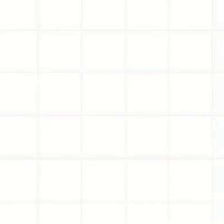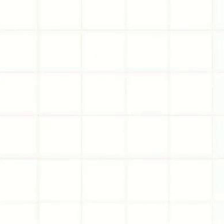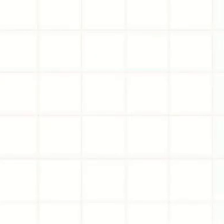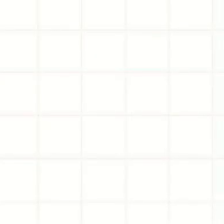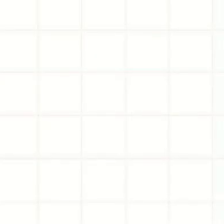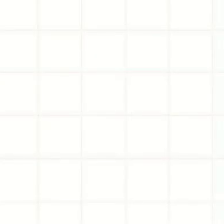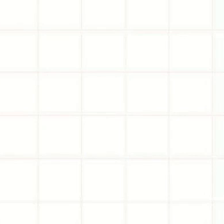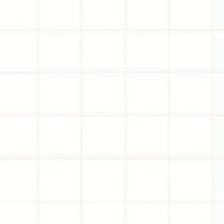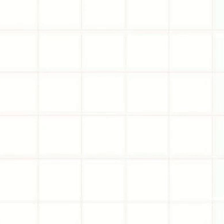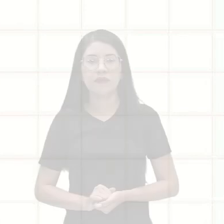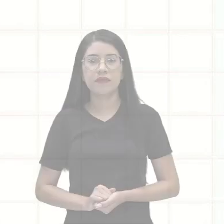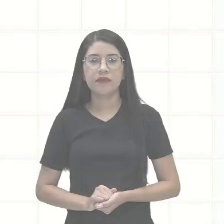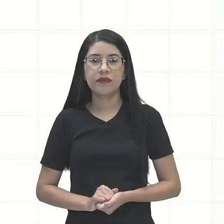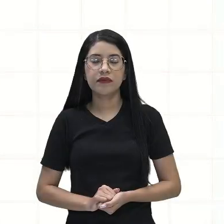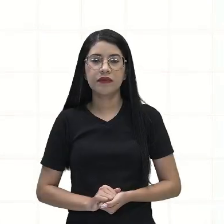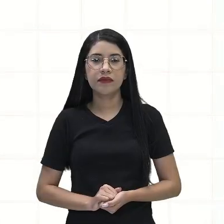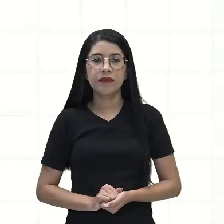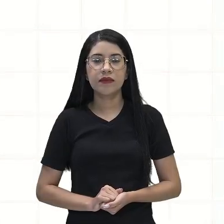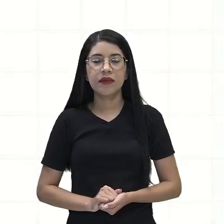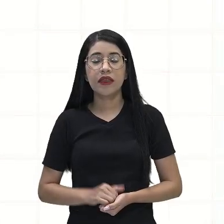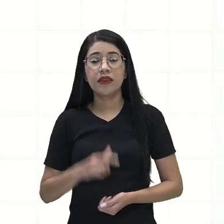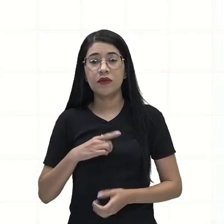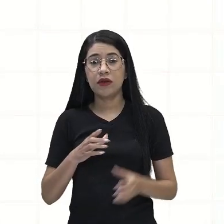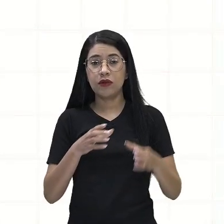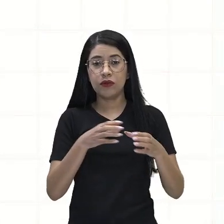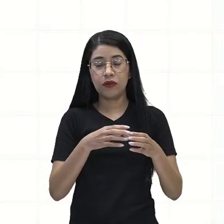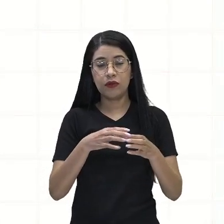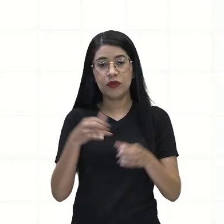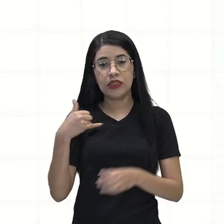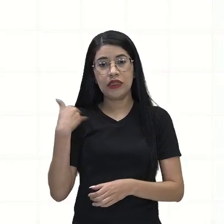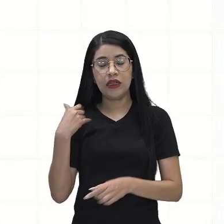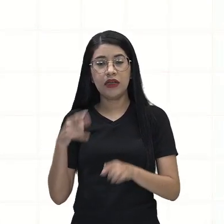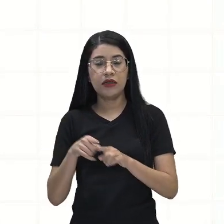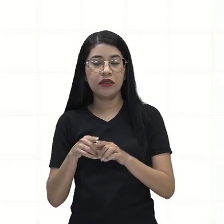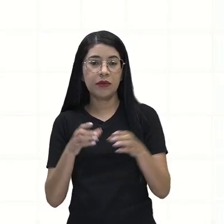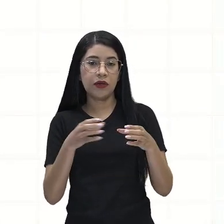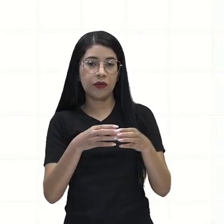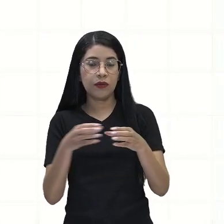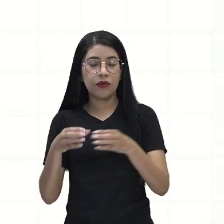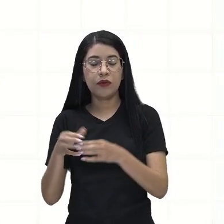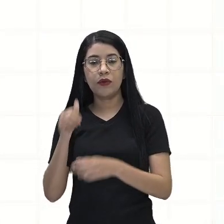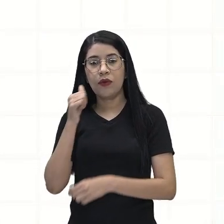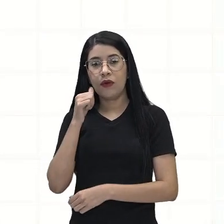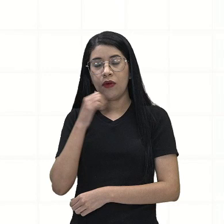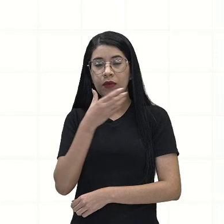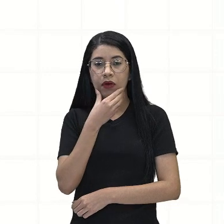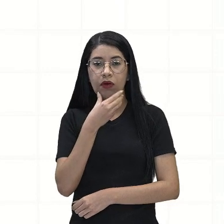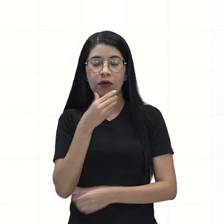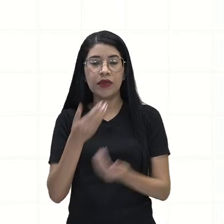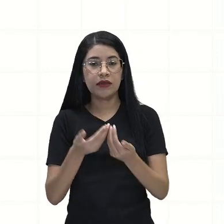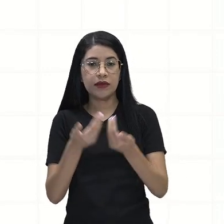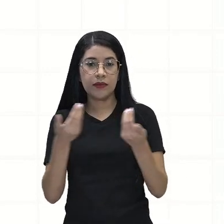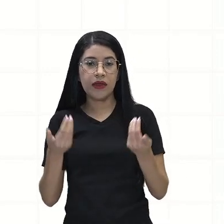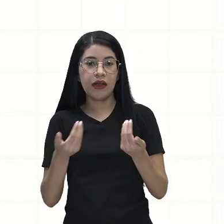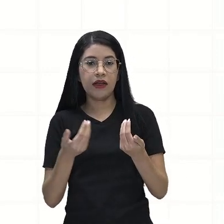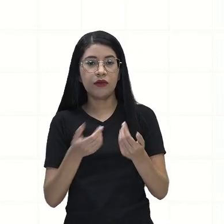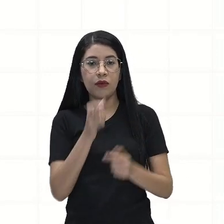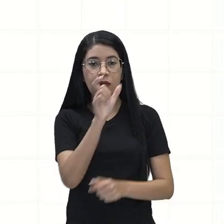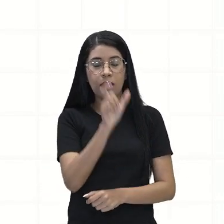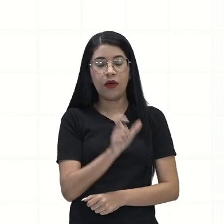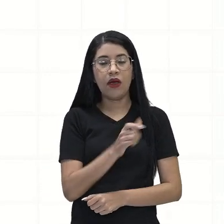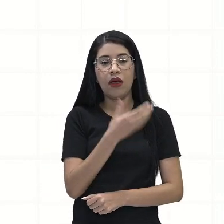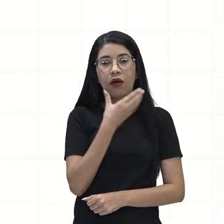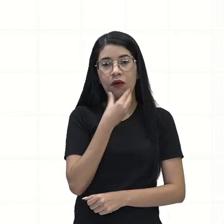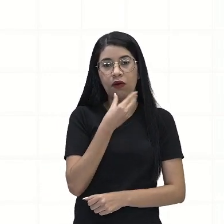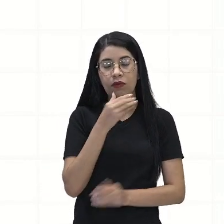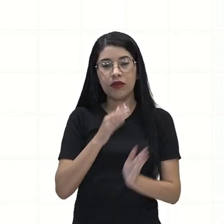aqui sexo e grupos de idade, tá bom? Então, nós temos de um lado mulheres, do outro lado homens, e aqui nós temos